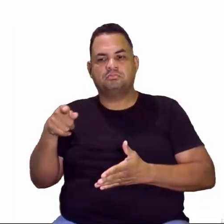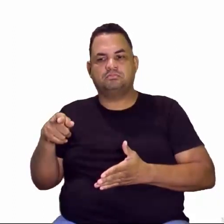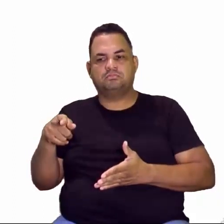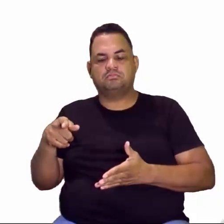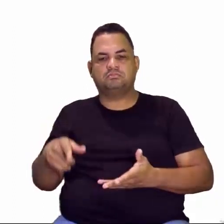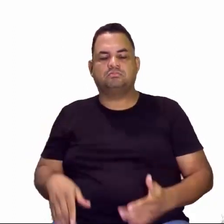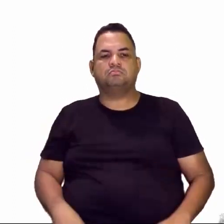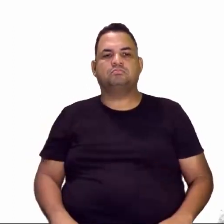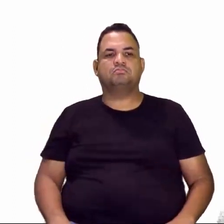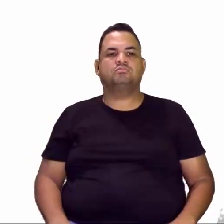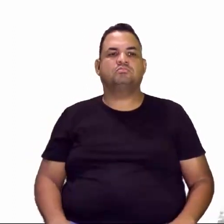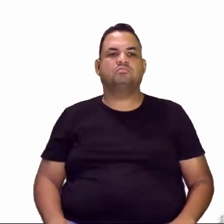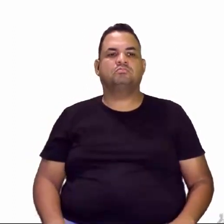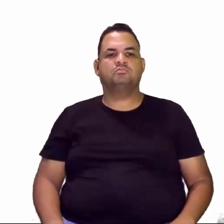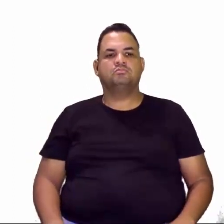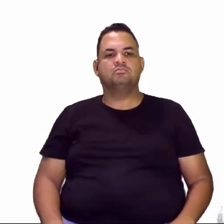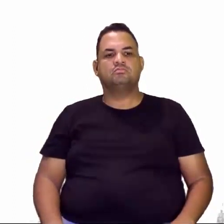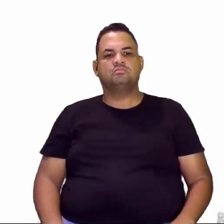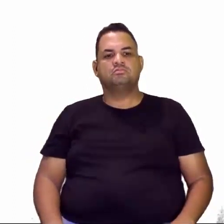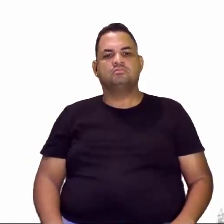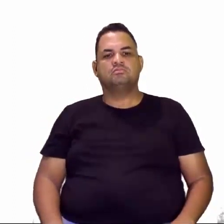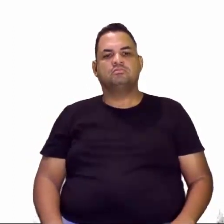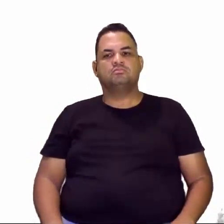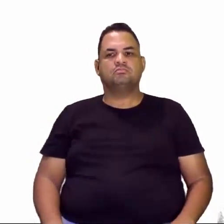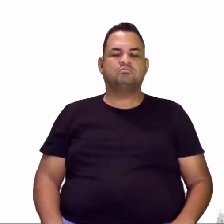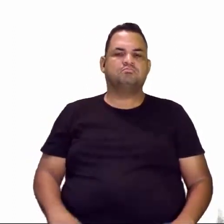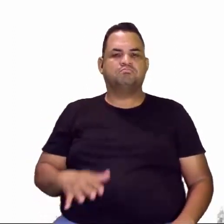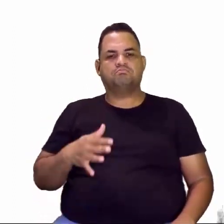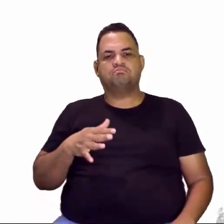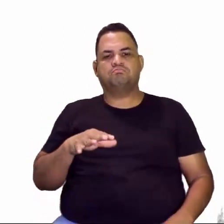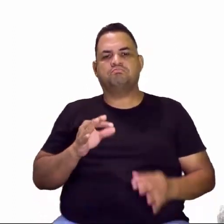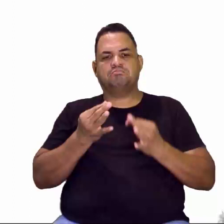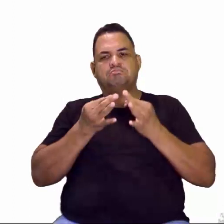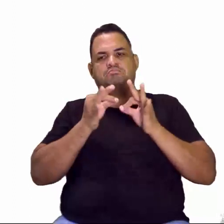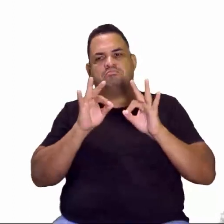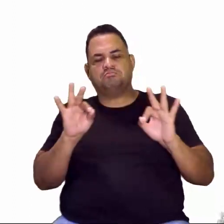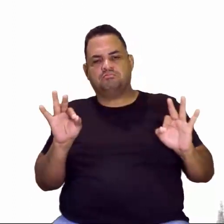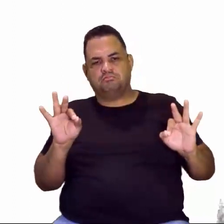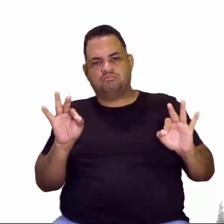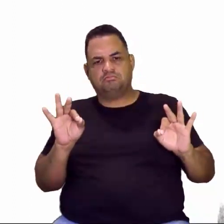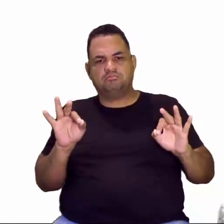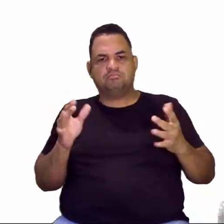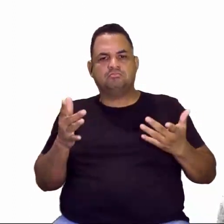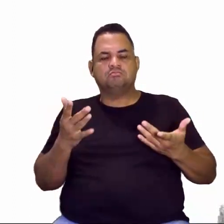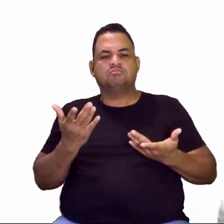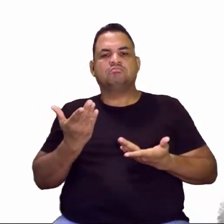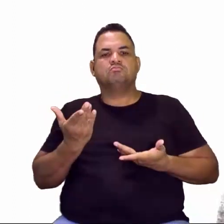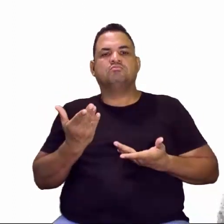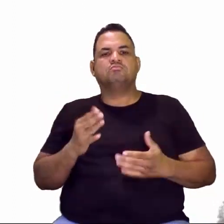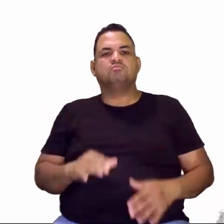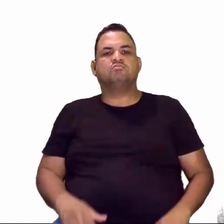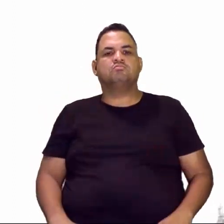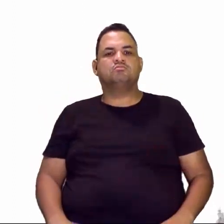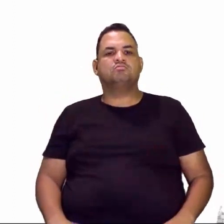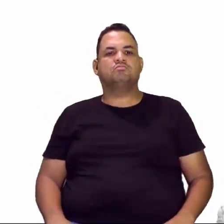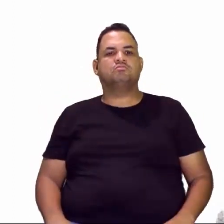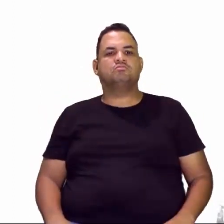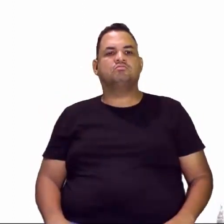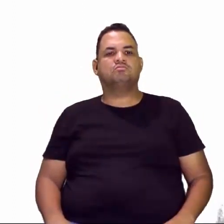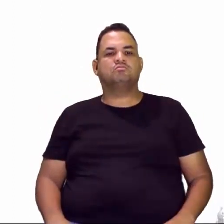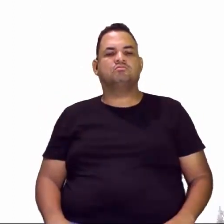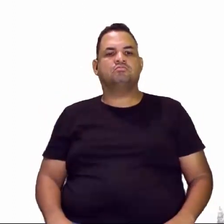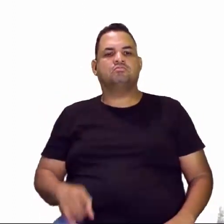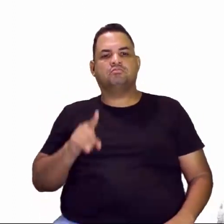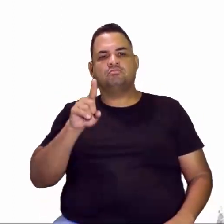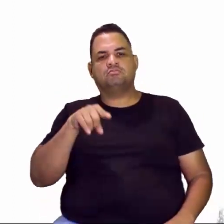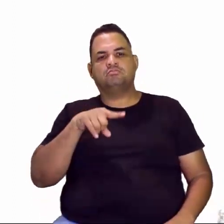2 pontos. Aqui é uma questão razoavelmente simples. Ele quer que você